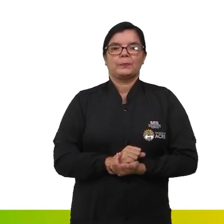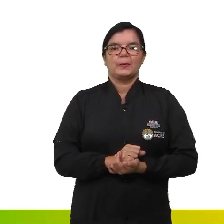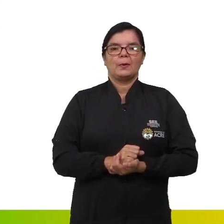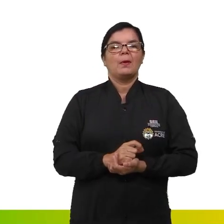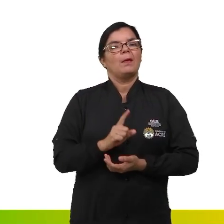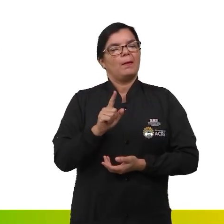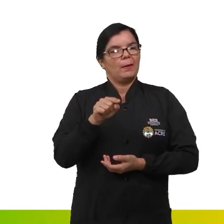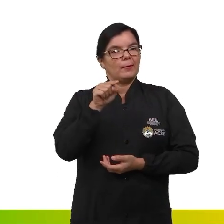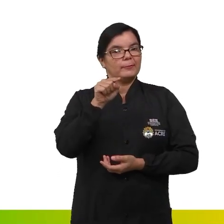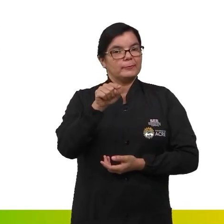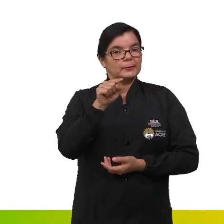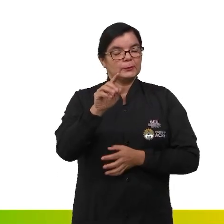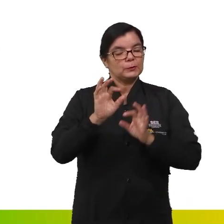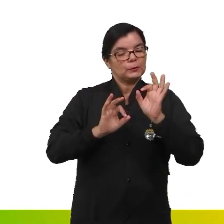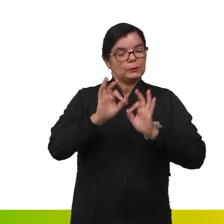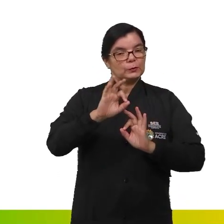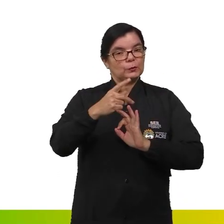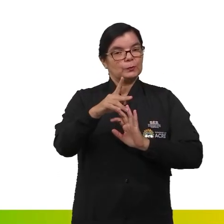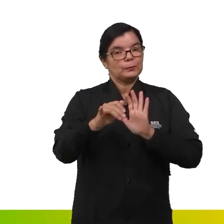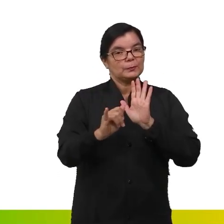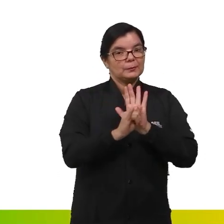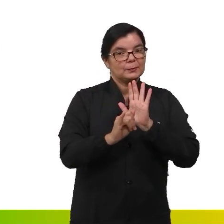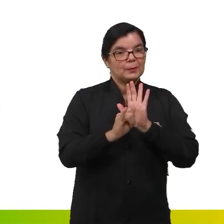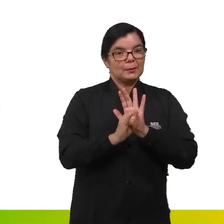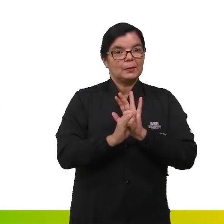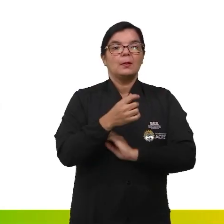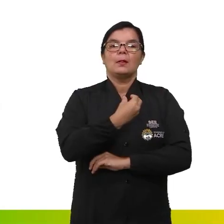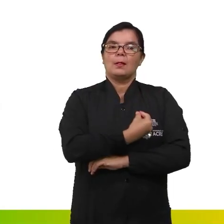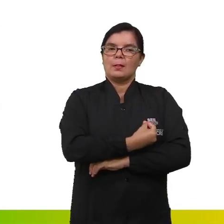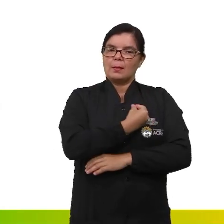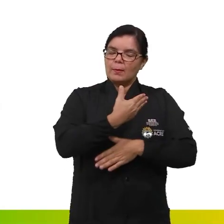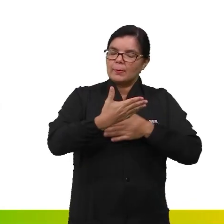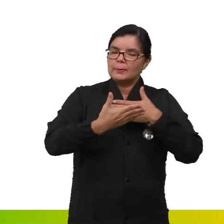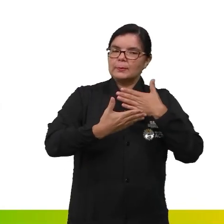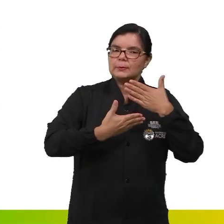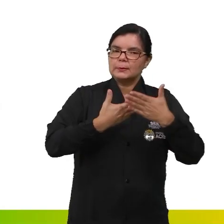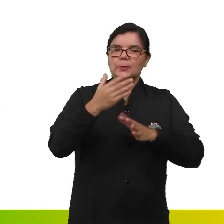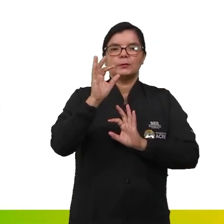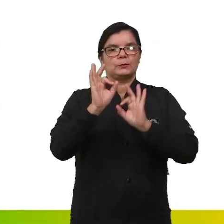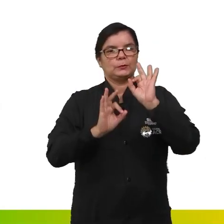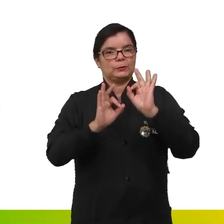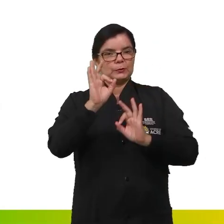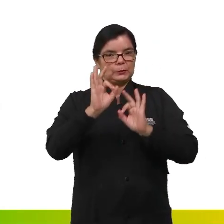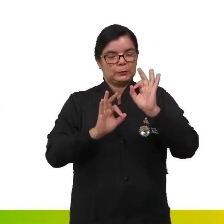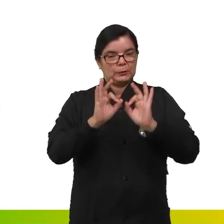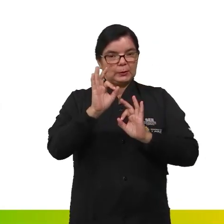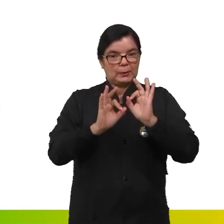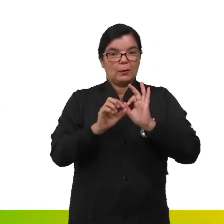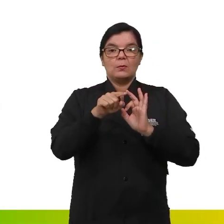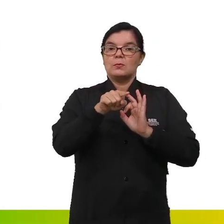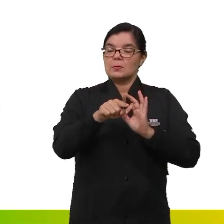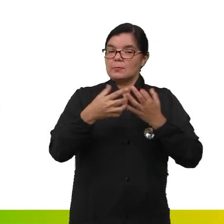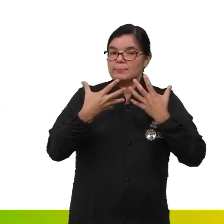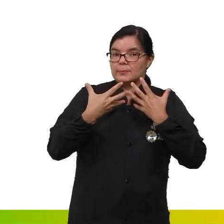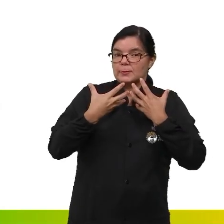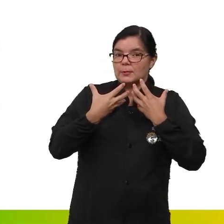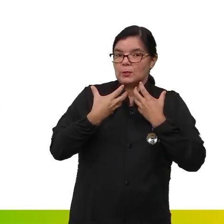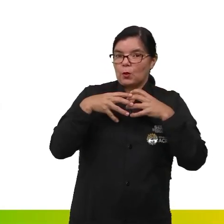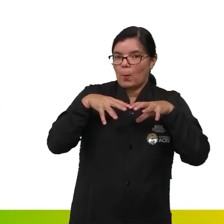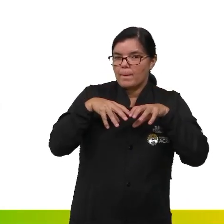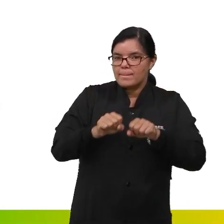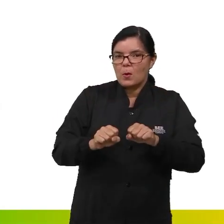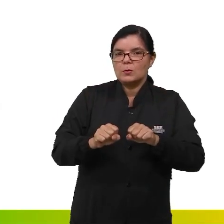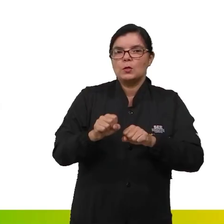específico. É você quem constrói a sua identidade. Existe um processo de elaboração em que